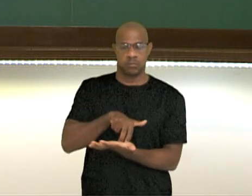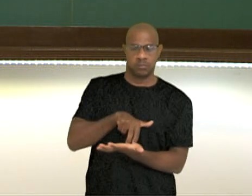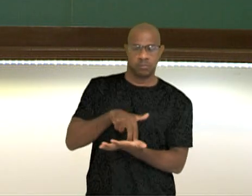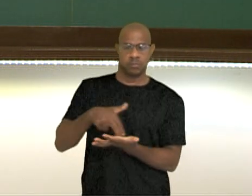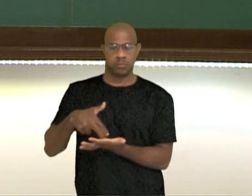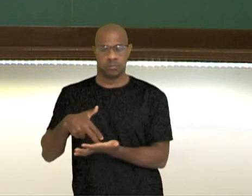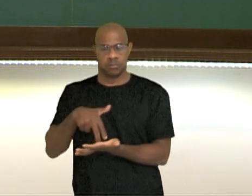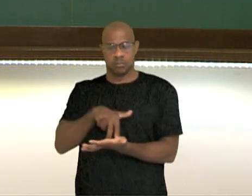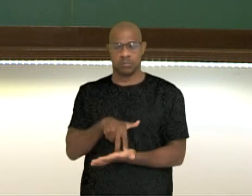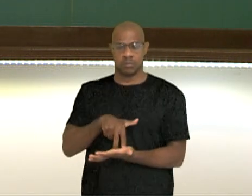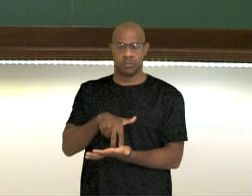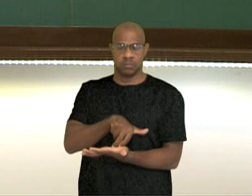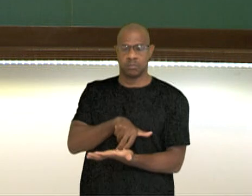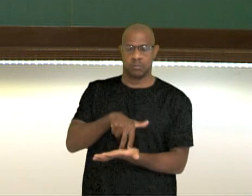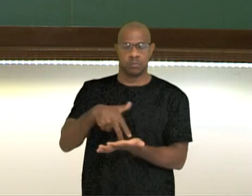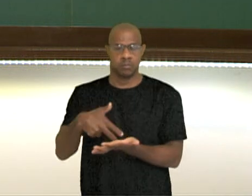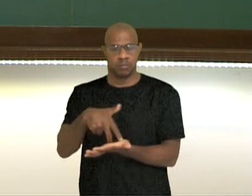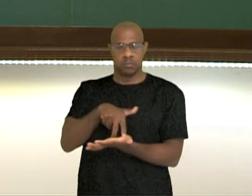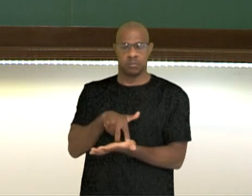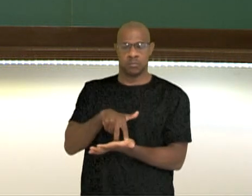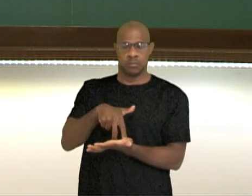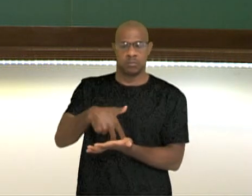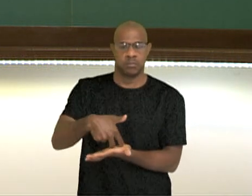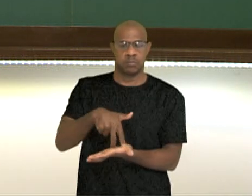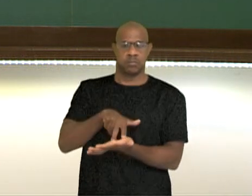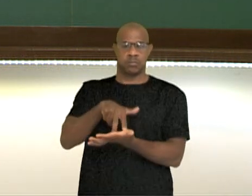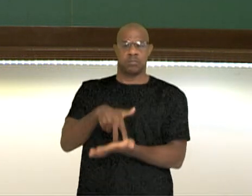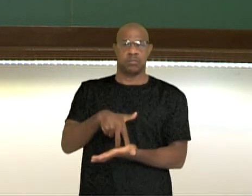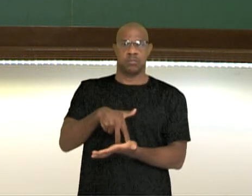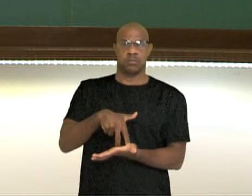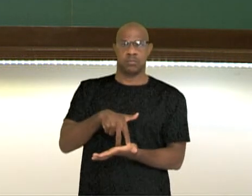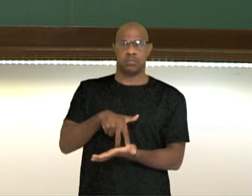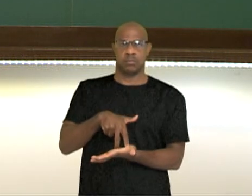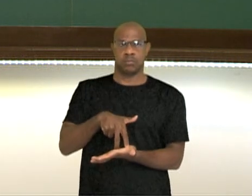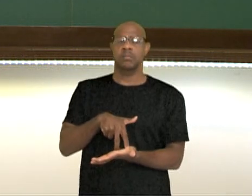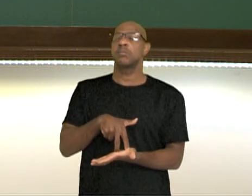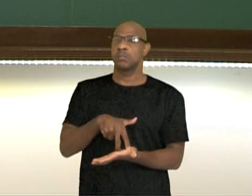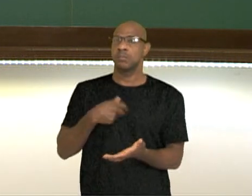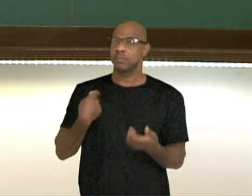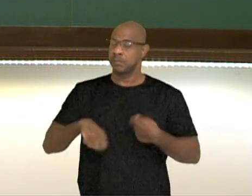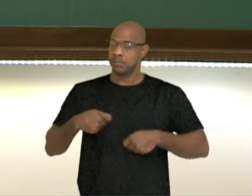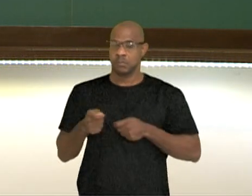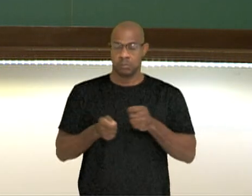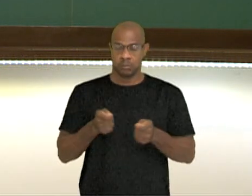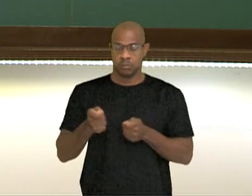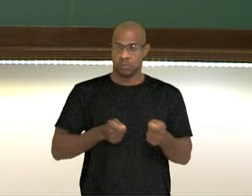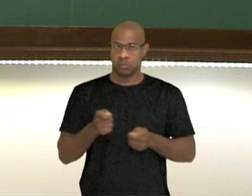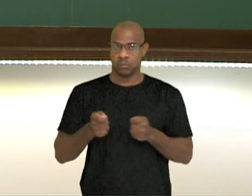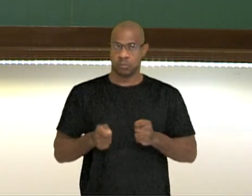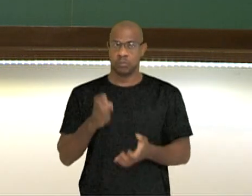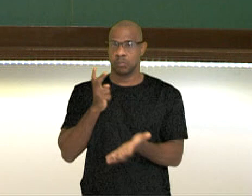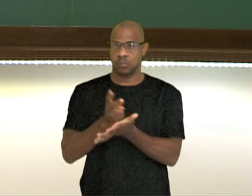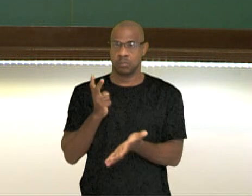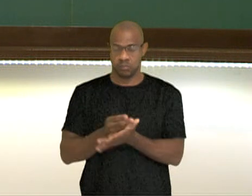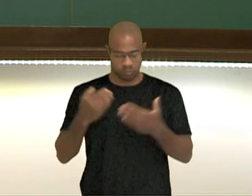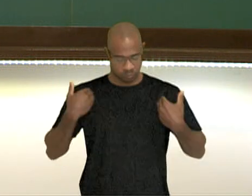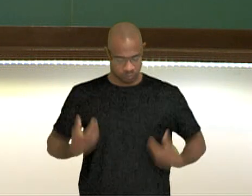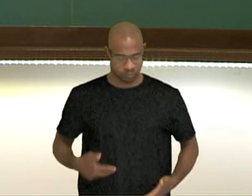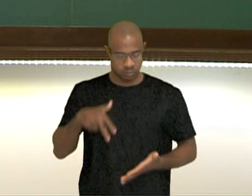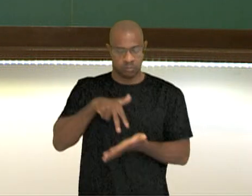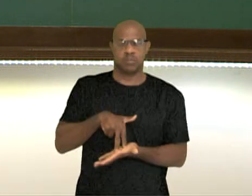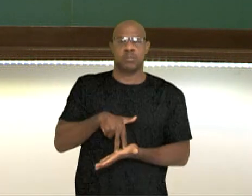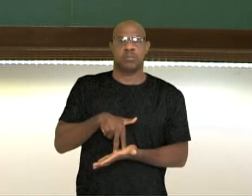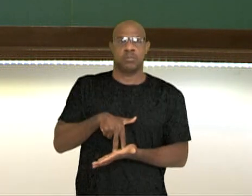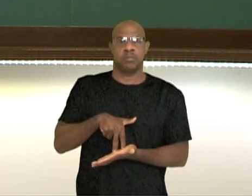voltando para o eixo. Então, o centro de gravidade nós temos que controlar para manter o nosso corpo em